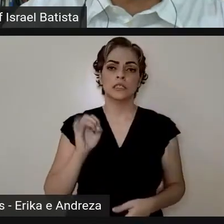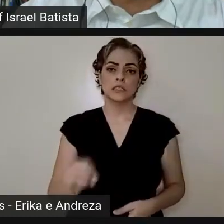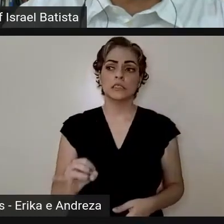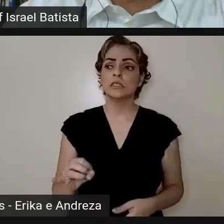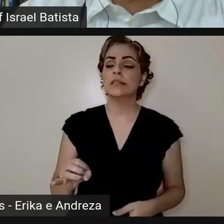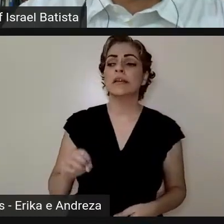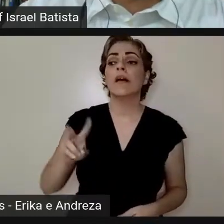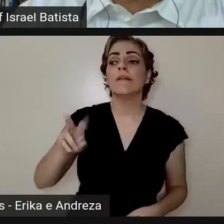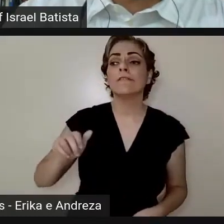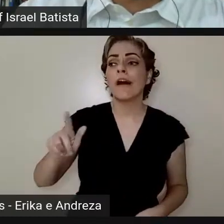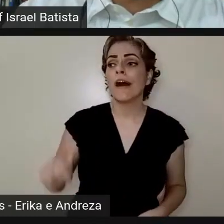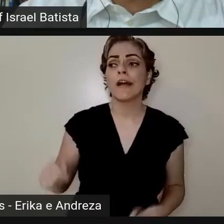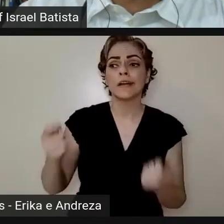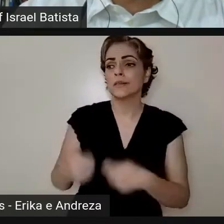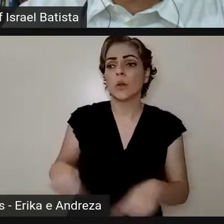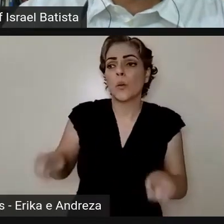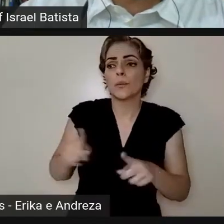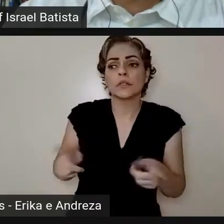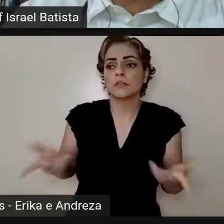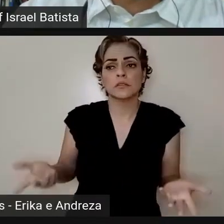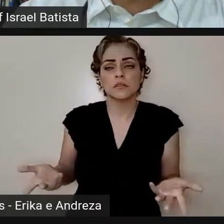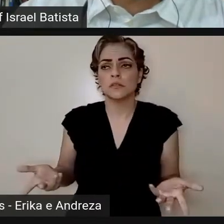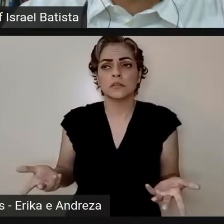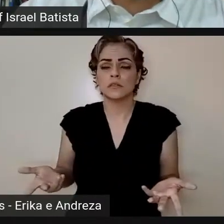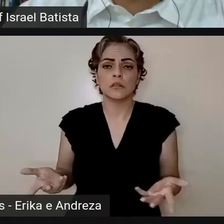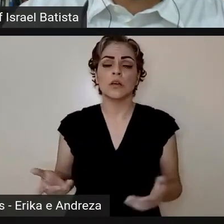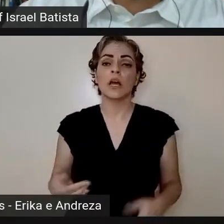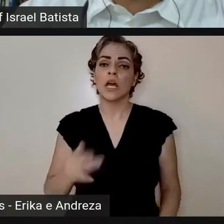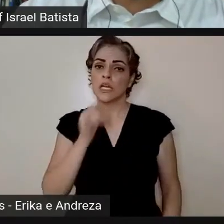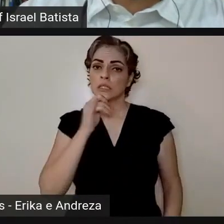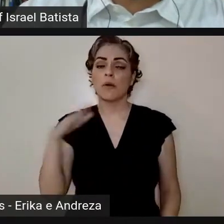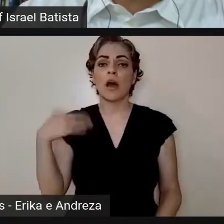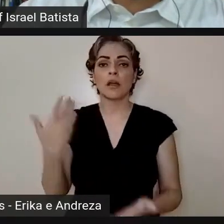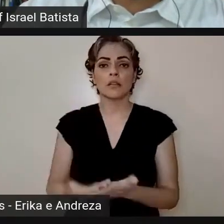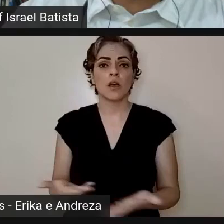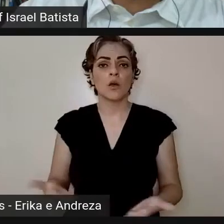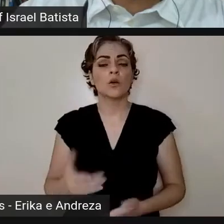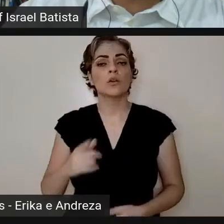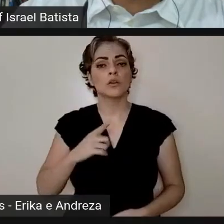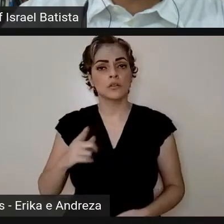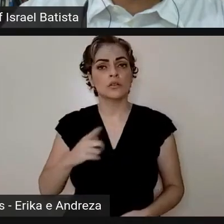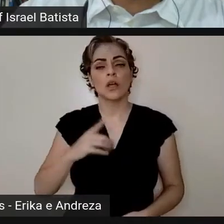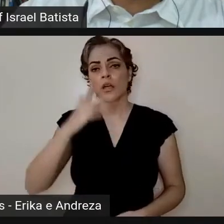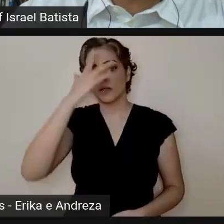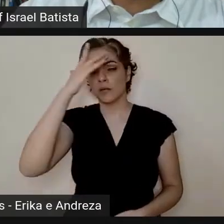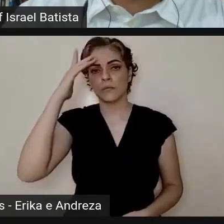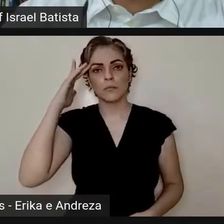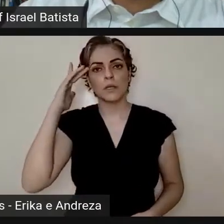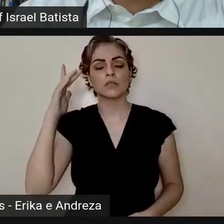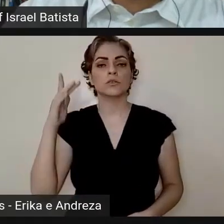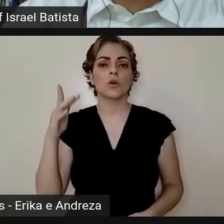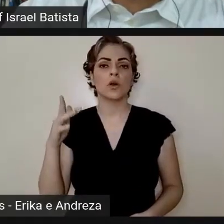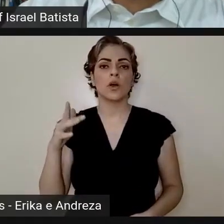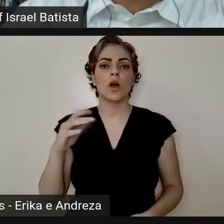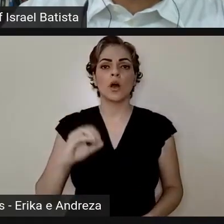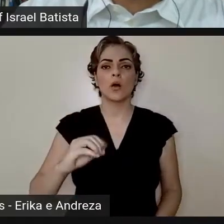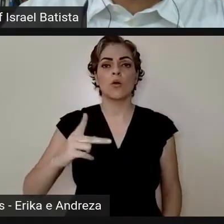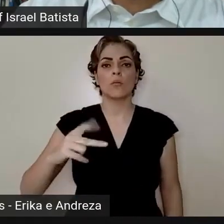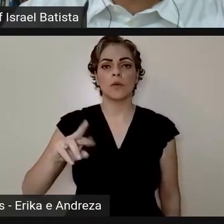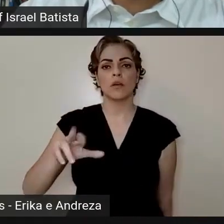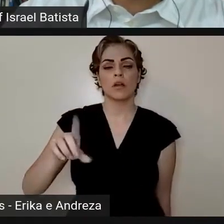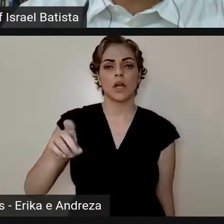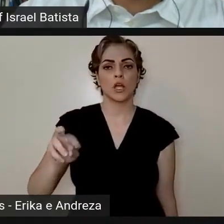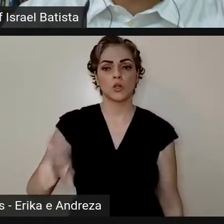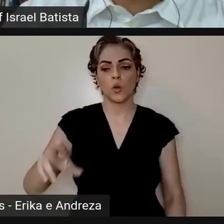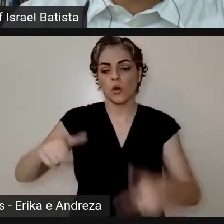Nós temos até hoje na folha de pagamento do governo federal operador de telex, operador de videocassete, assoprador de vidro. Em algum momento se precisou